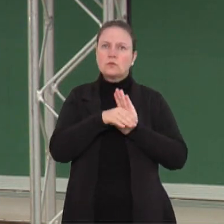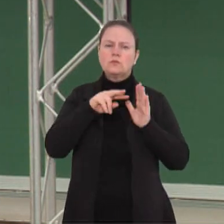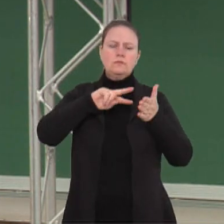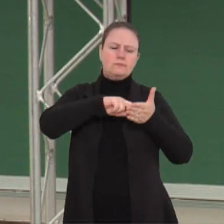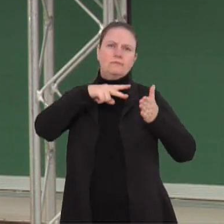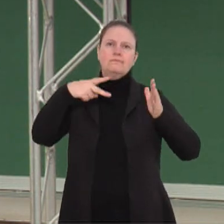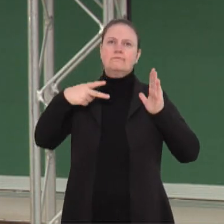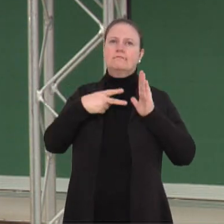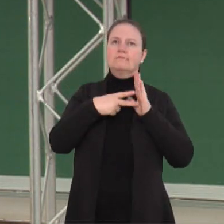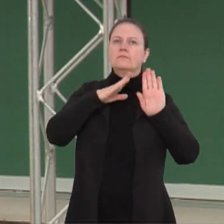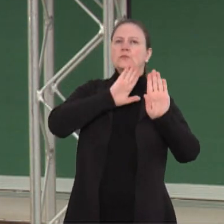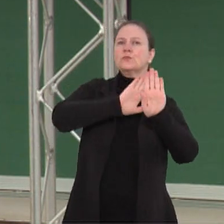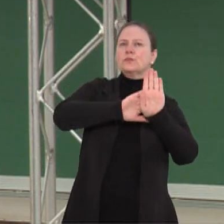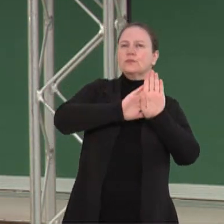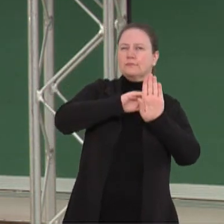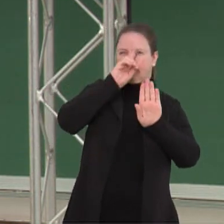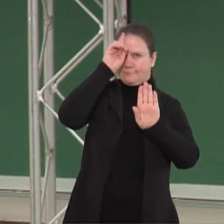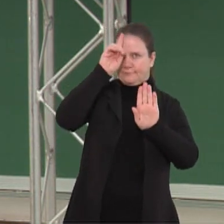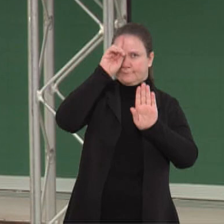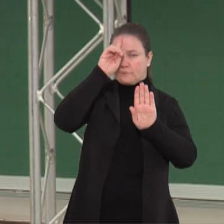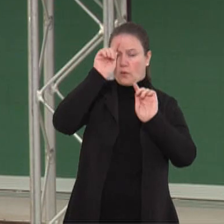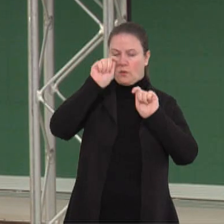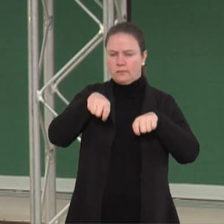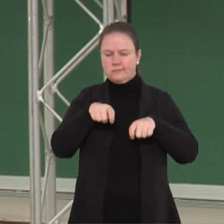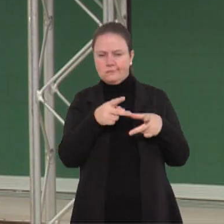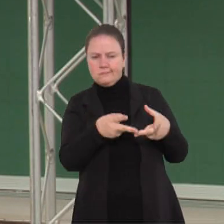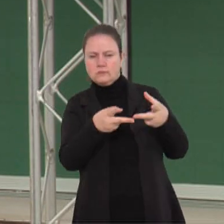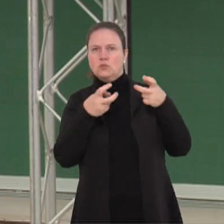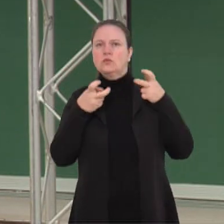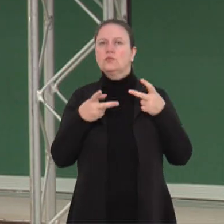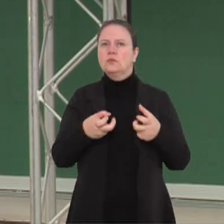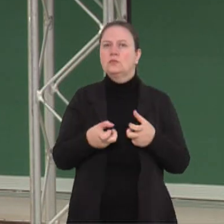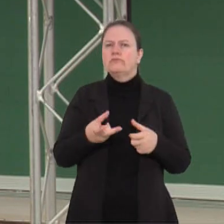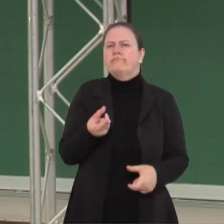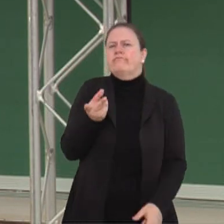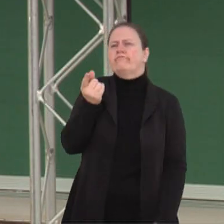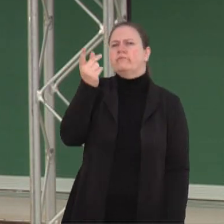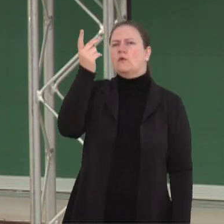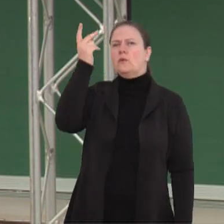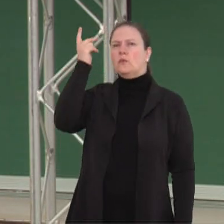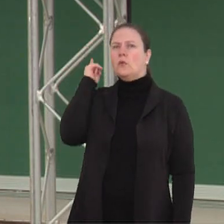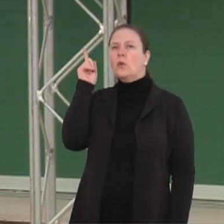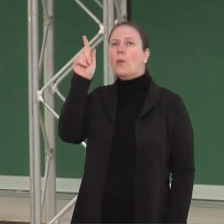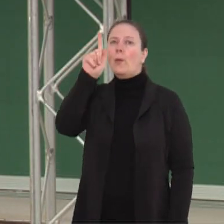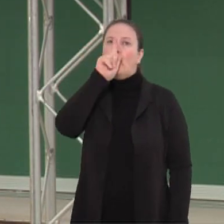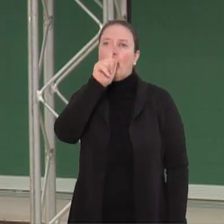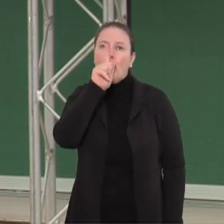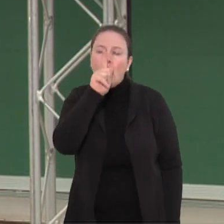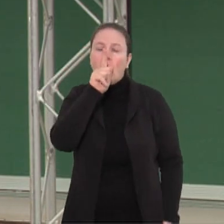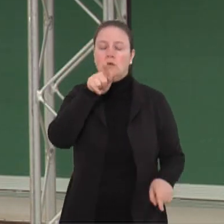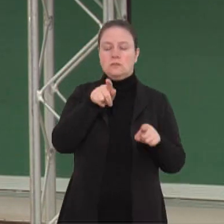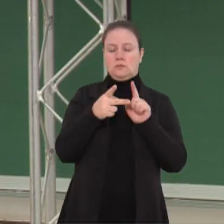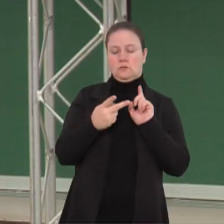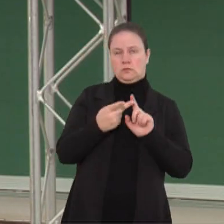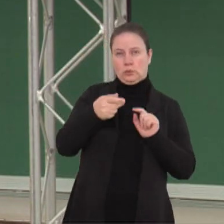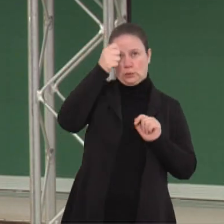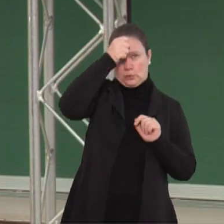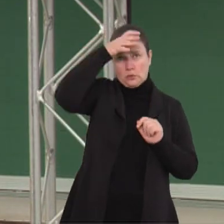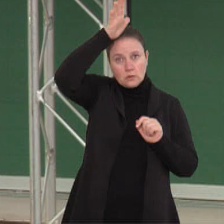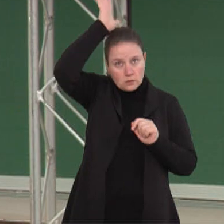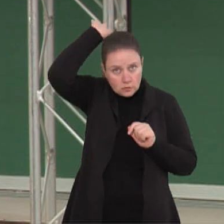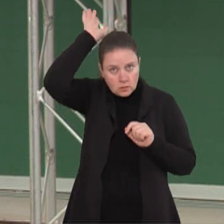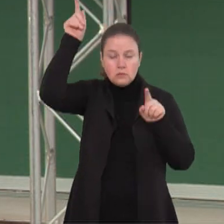nós podemos resgatá-la e percebê-la lá na antiguidade grega, lá entre os romanos, em todo